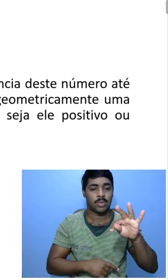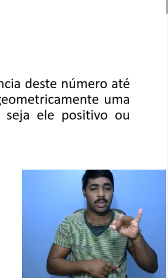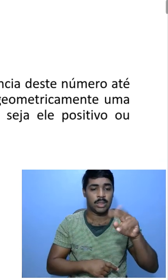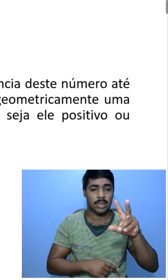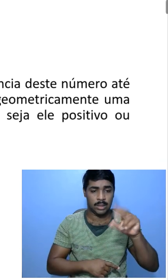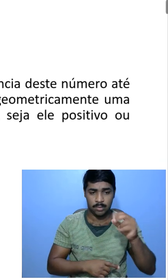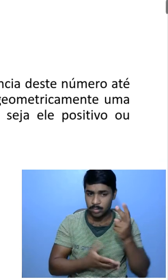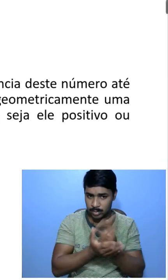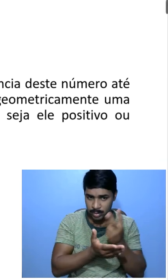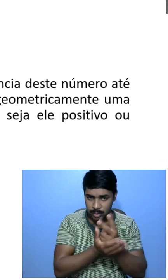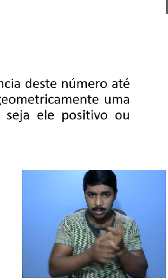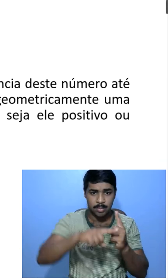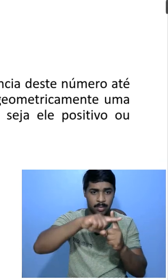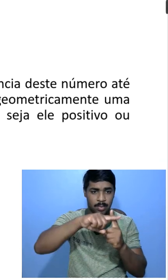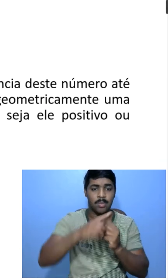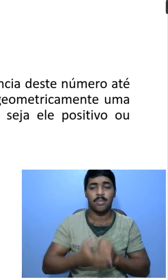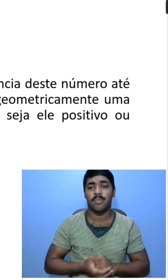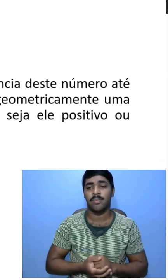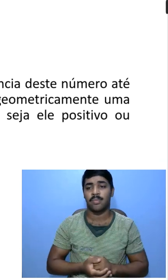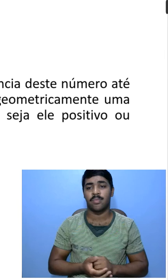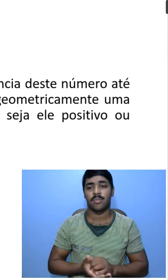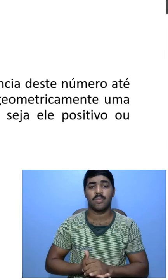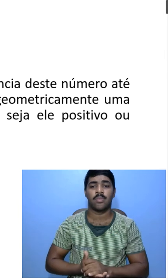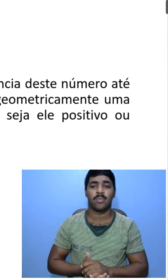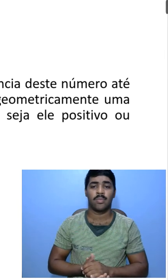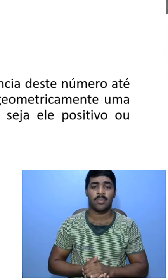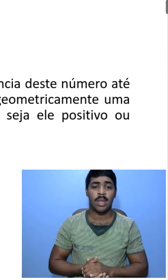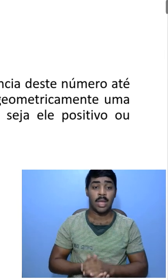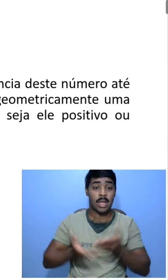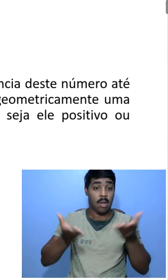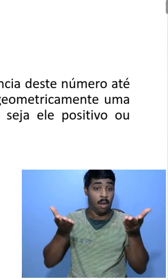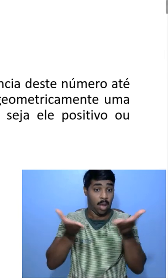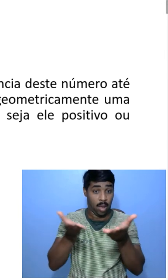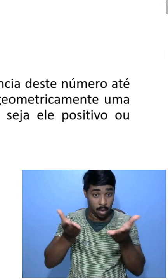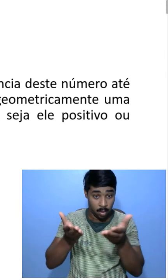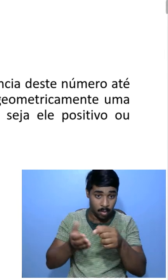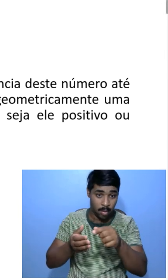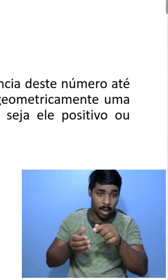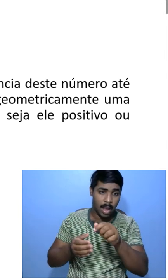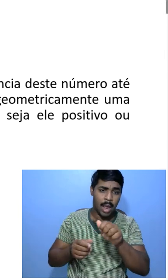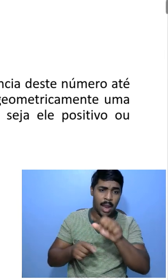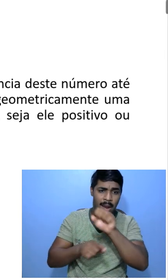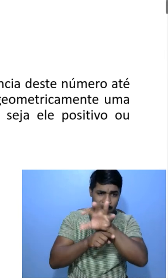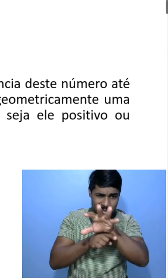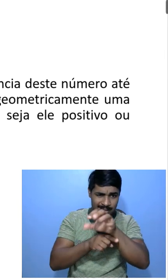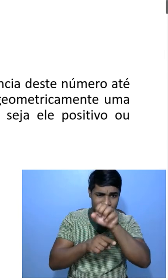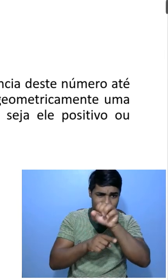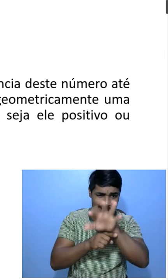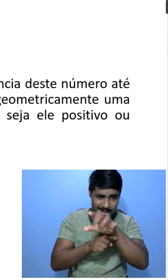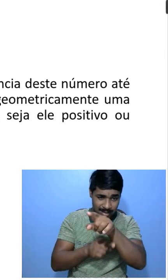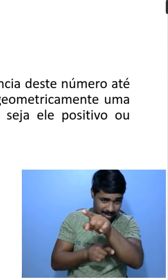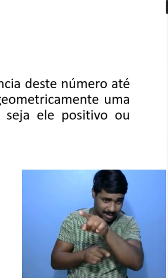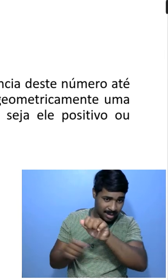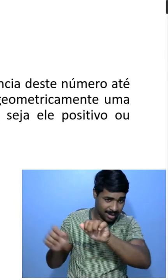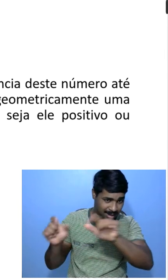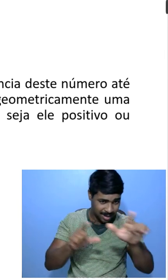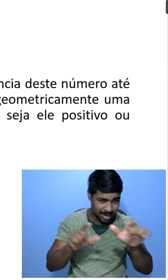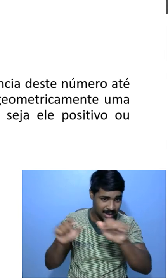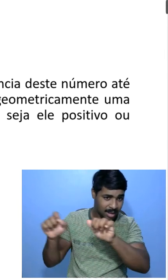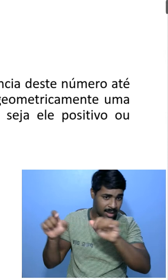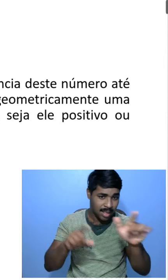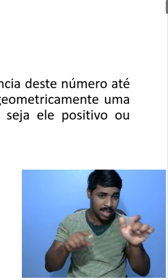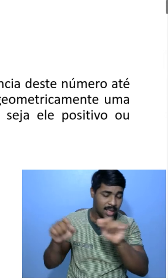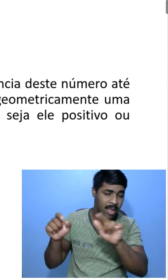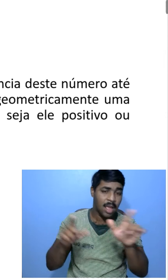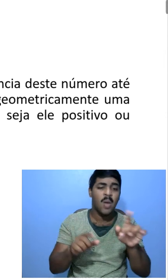Então a representação geométrica esse slide é só para dar uma definição melhor do que a gente viu na introdução.